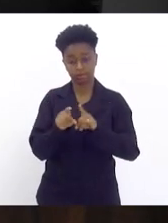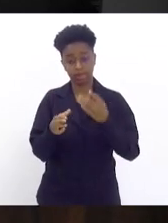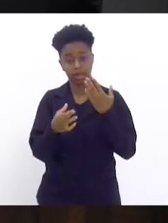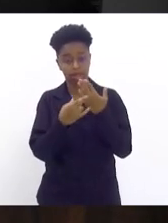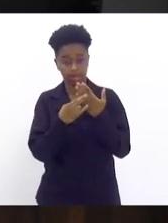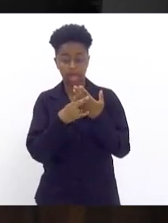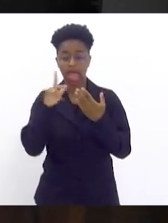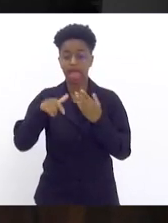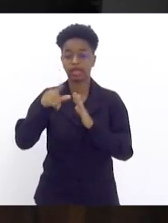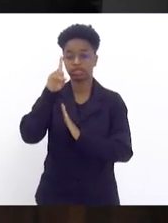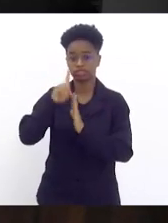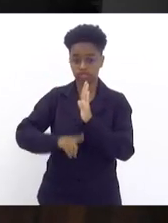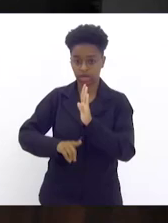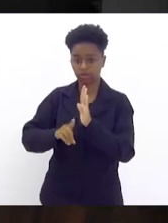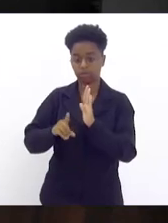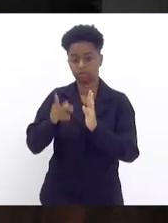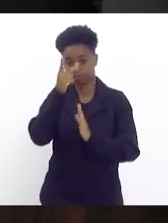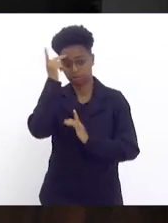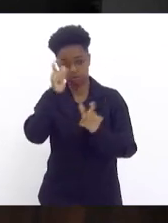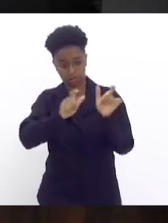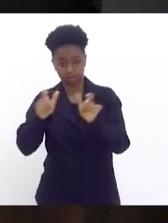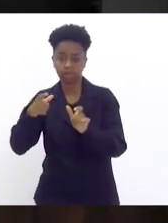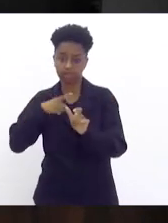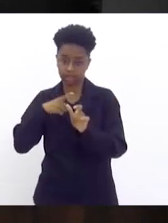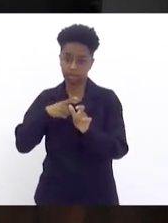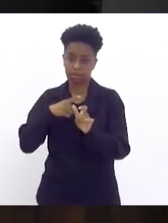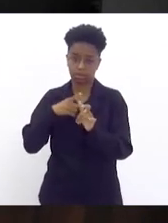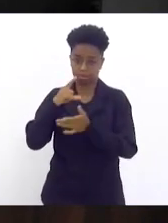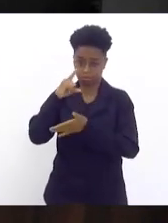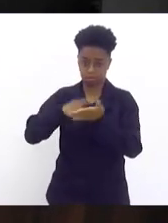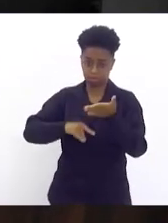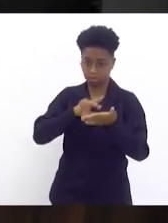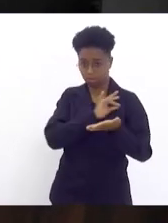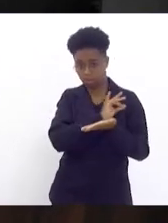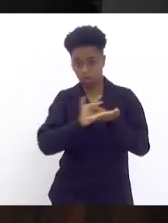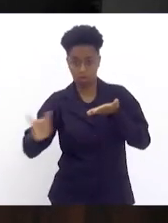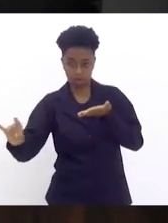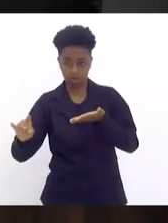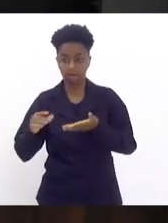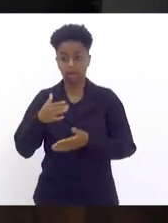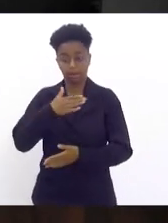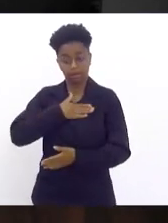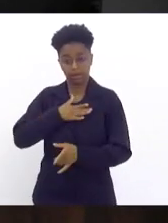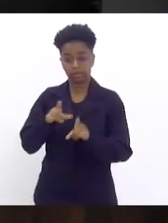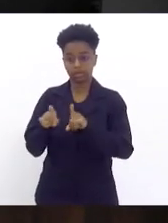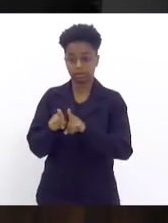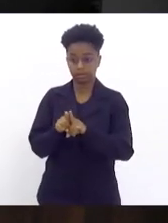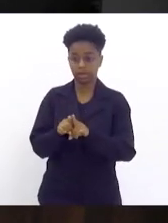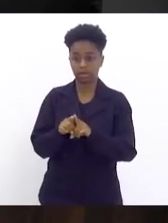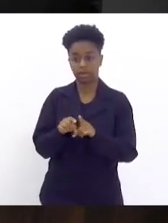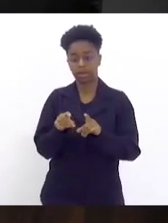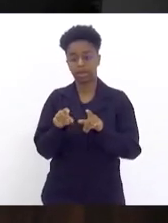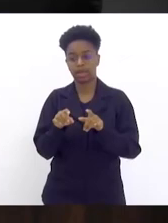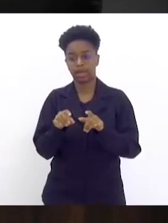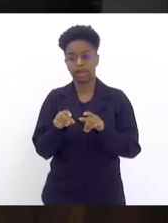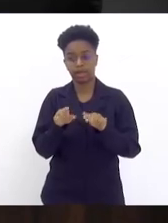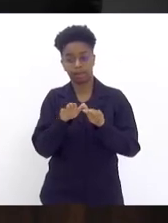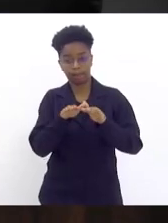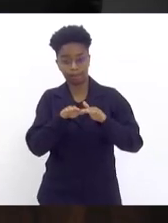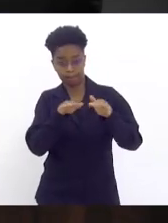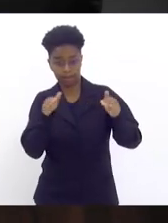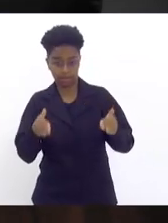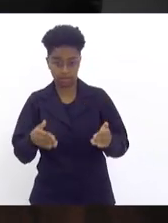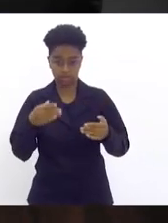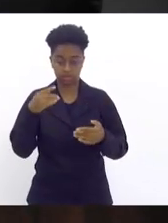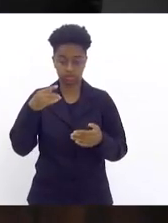é um direito que o parlamentar tem de fazer o repúdio dele a mim a mesa diretora cabe publicar em tese